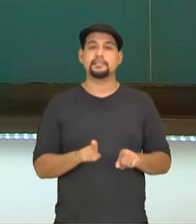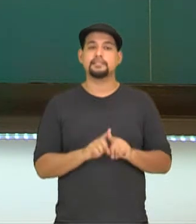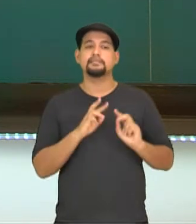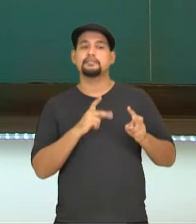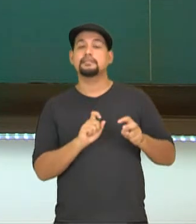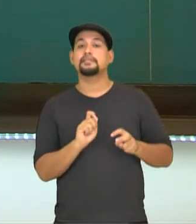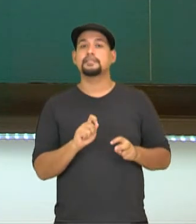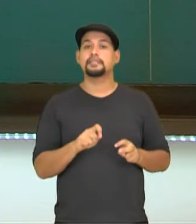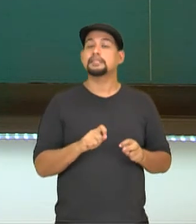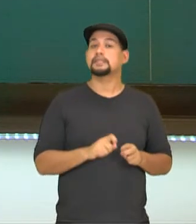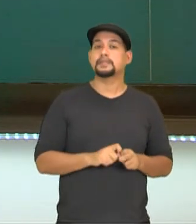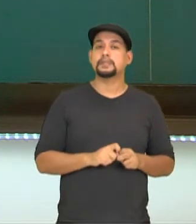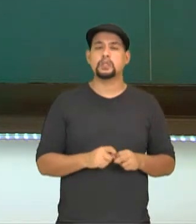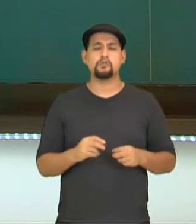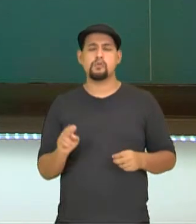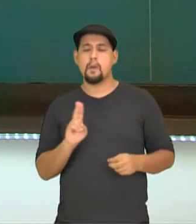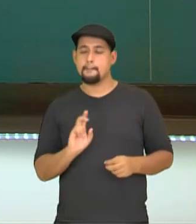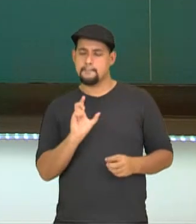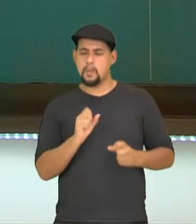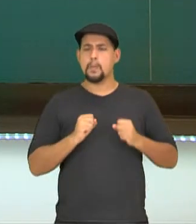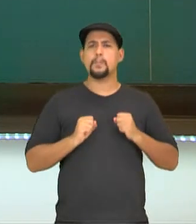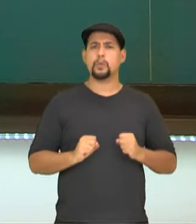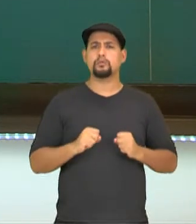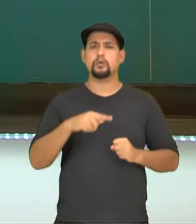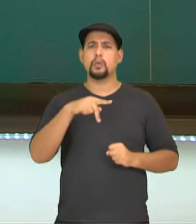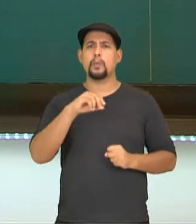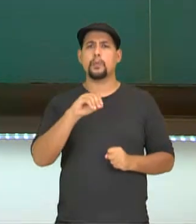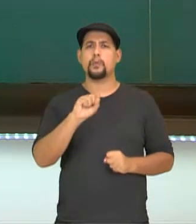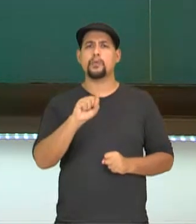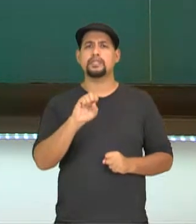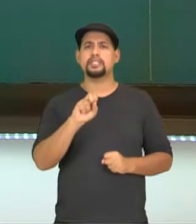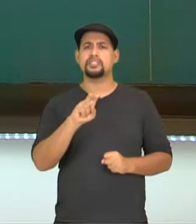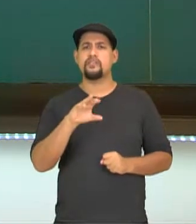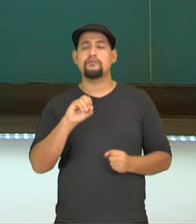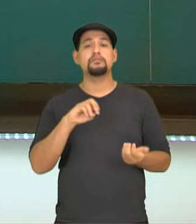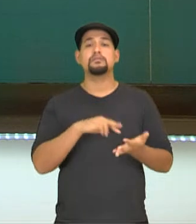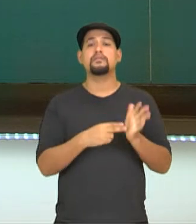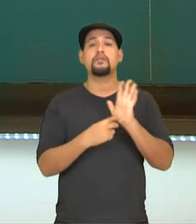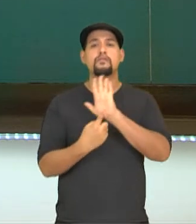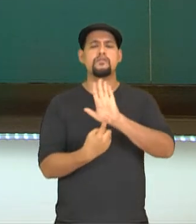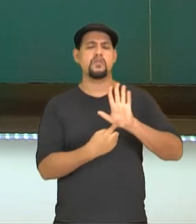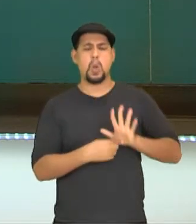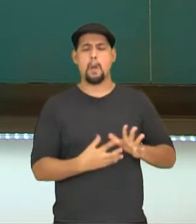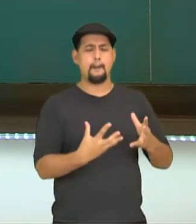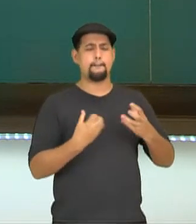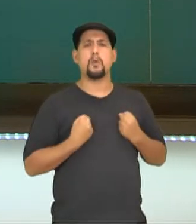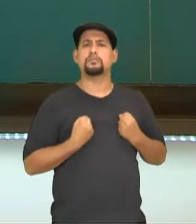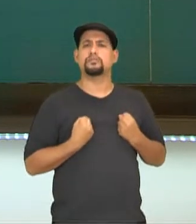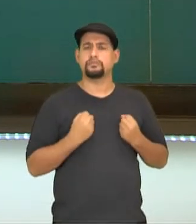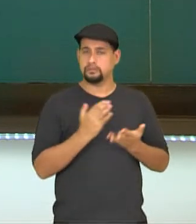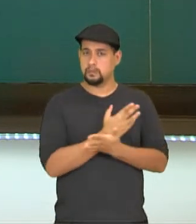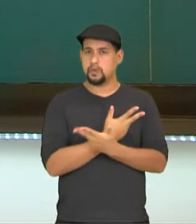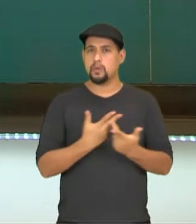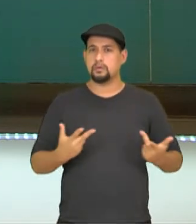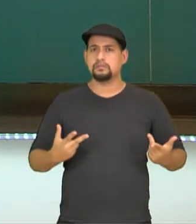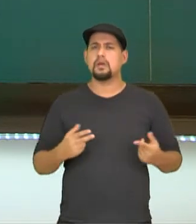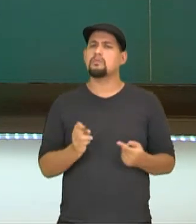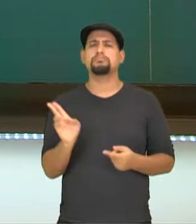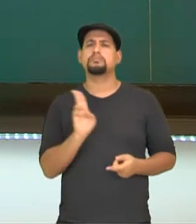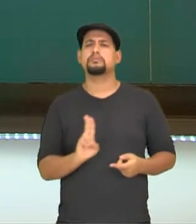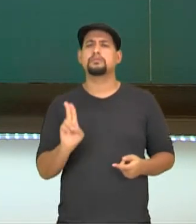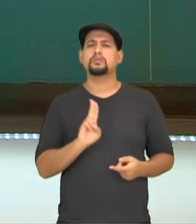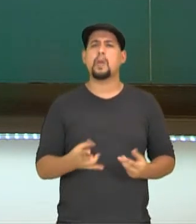que os pronomes possessivos são palavras que têm a função de indicar a posse de algo. Que o emprego